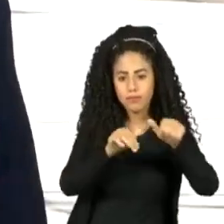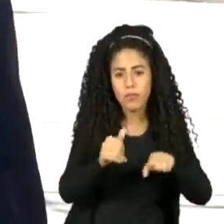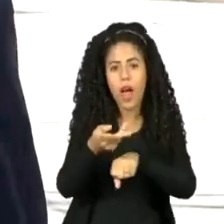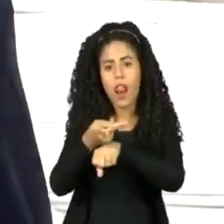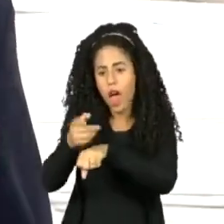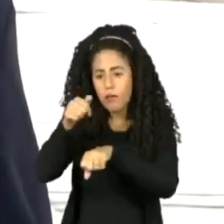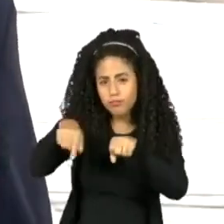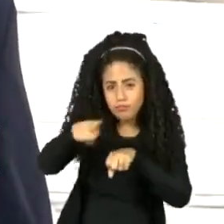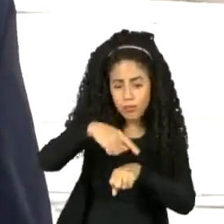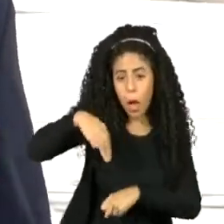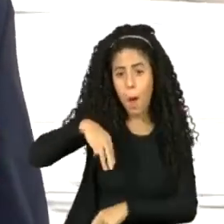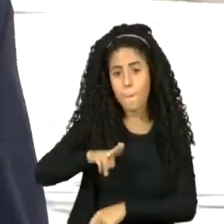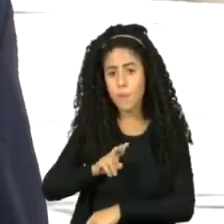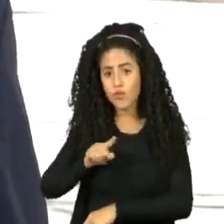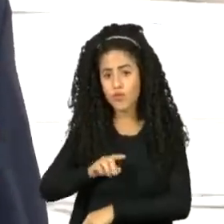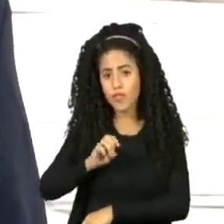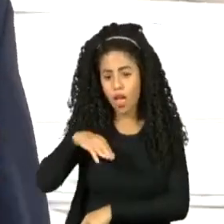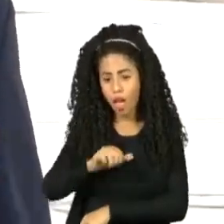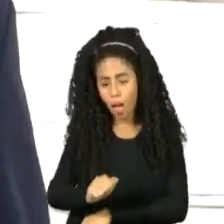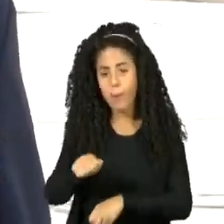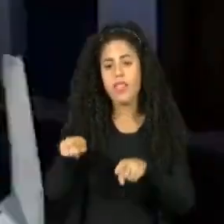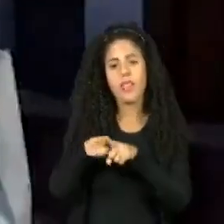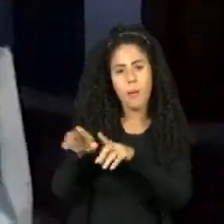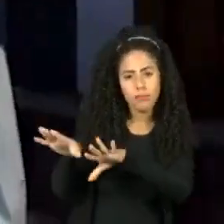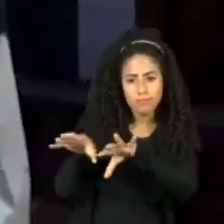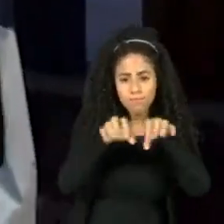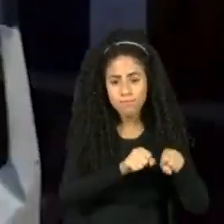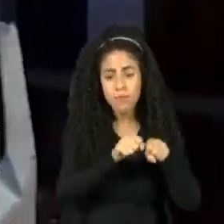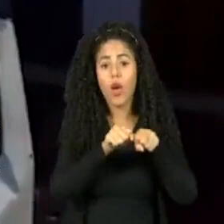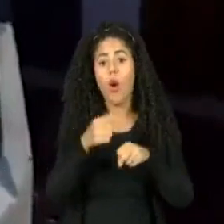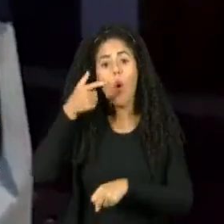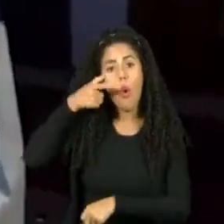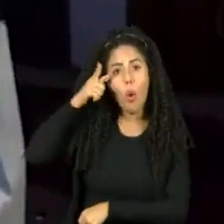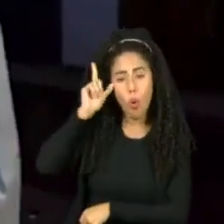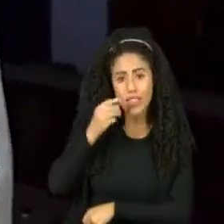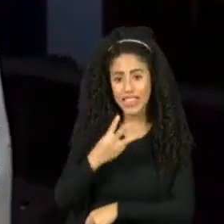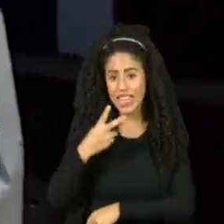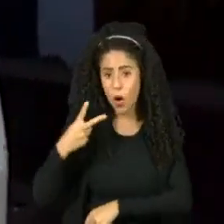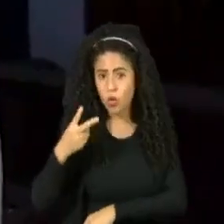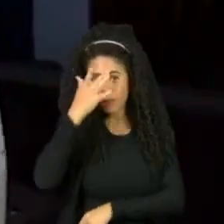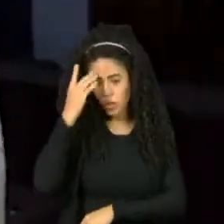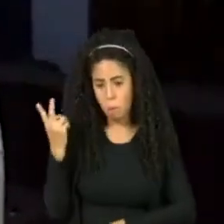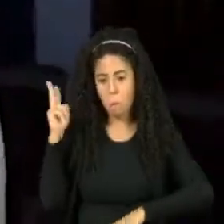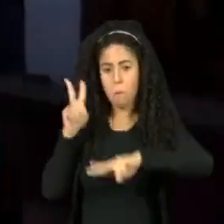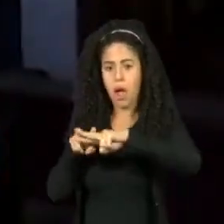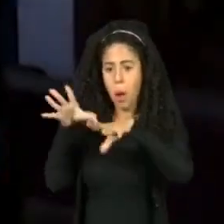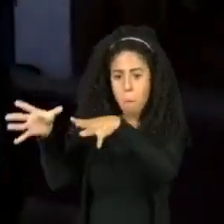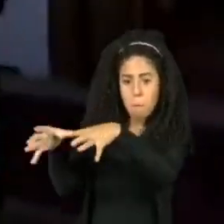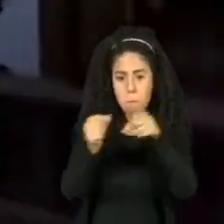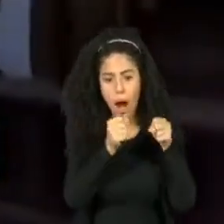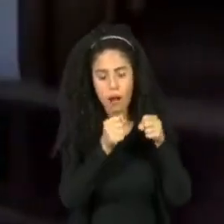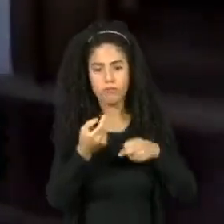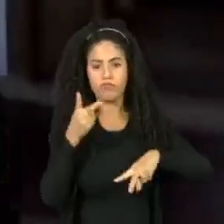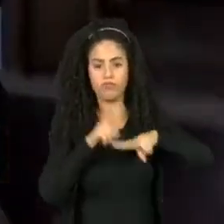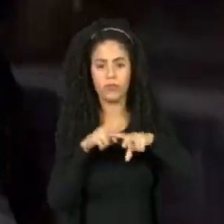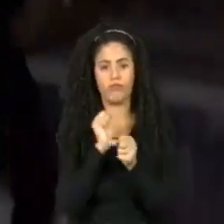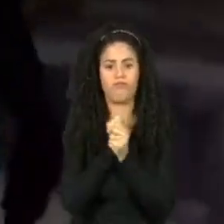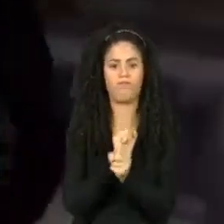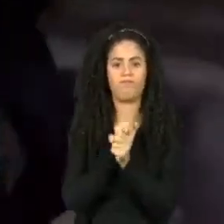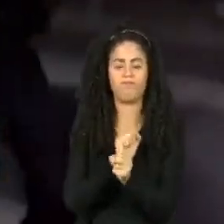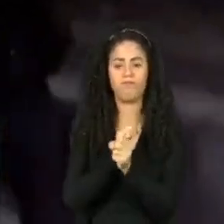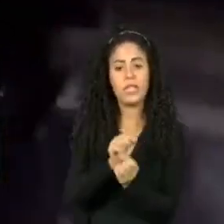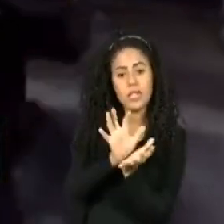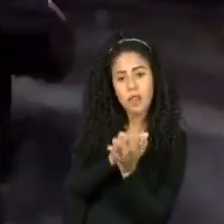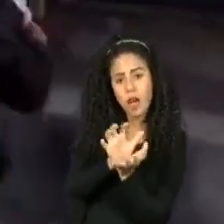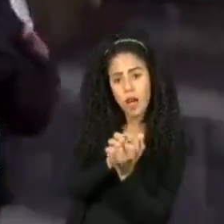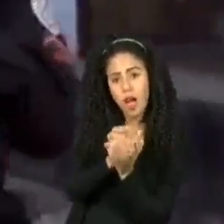da Muzema, na zona oeste da capital, foi mantido. Ontem, 32 pessoas foram presas. Representantes dos moradores do